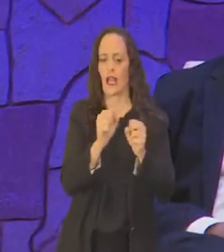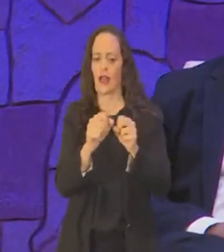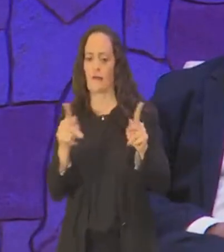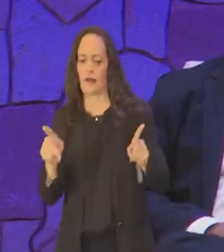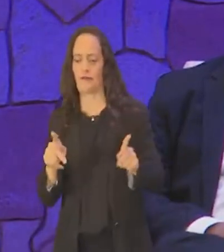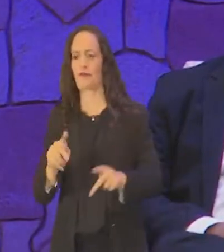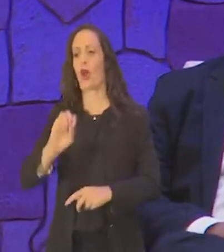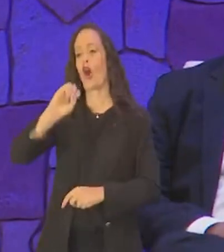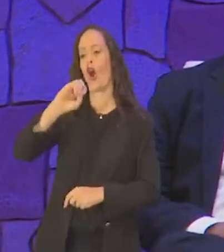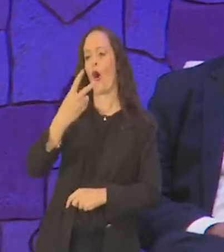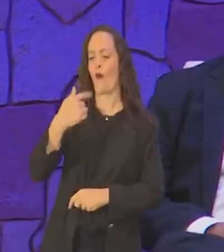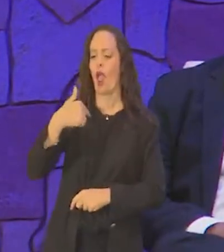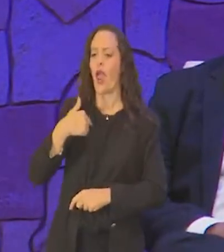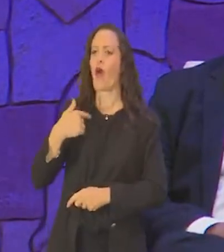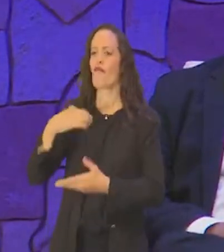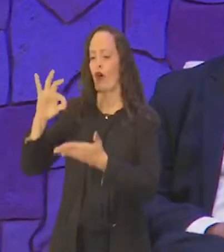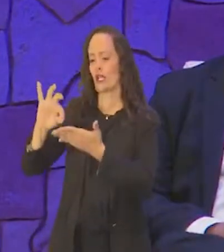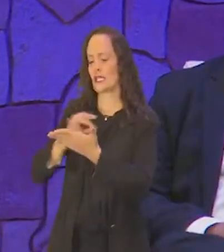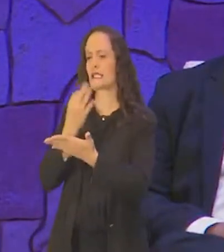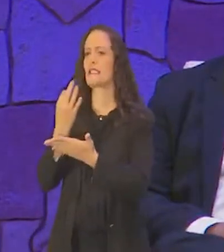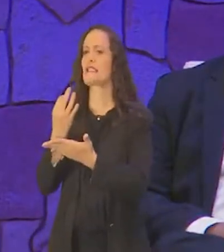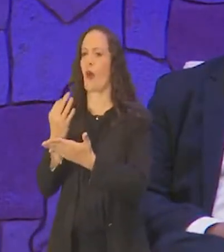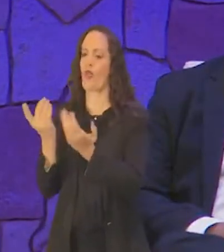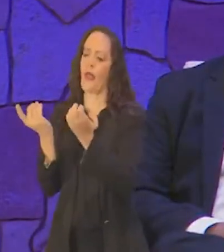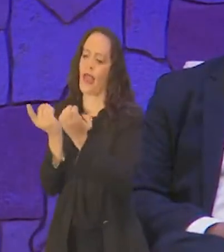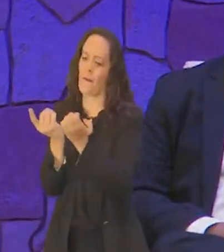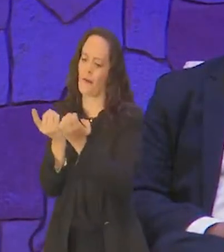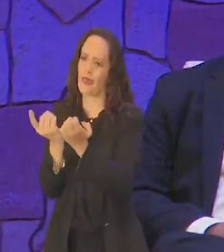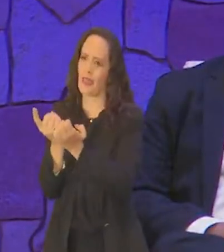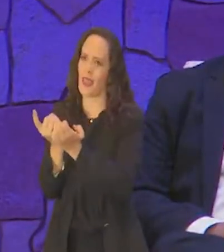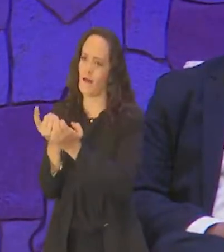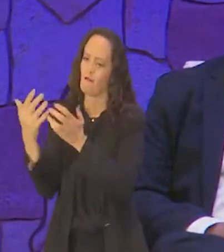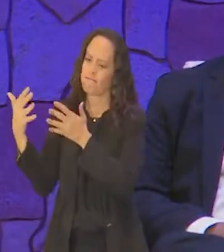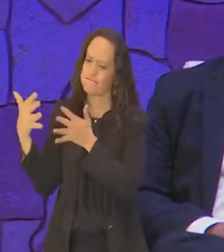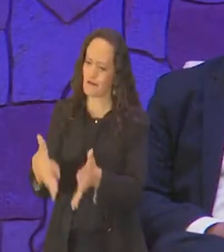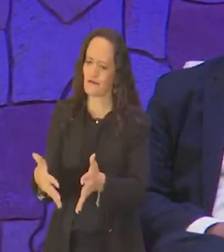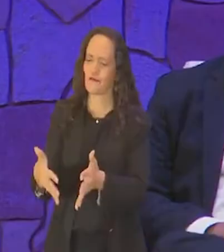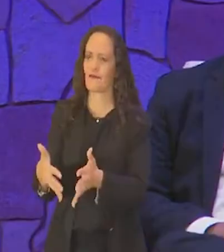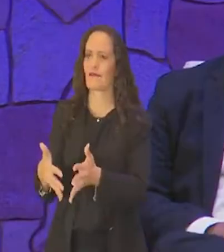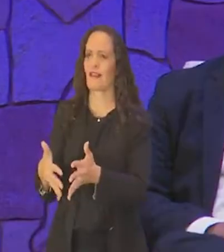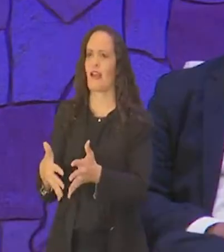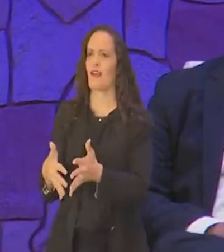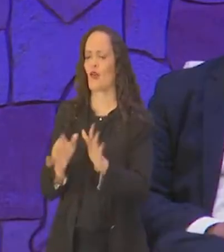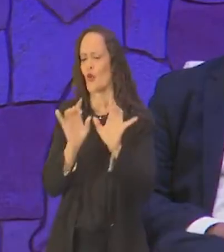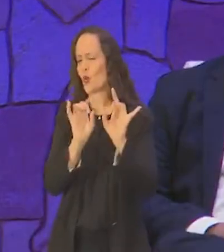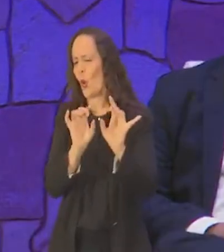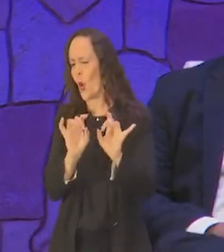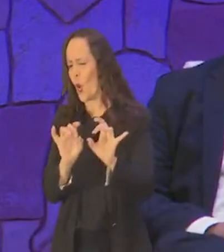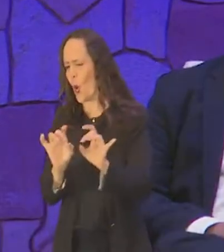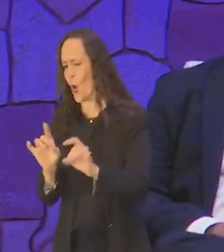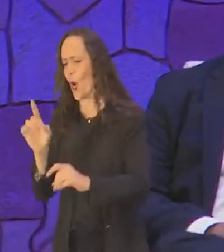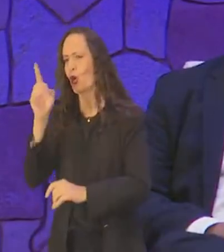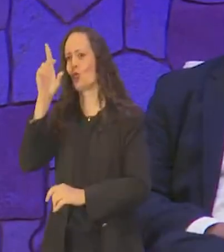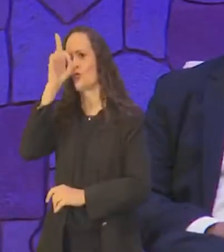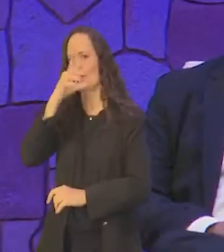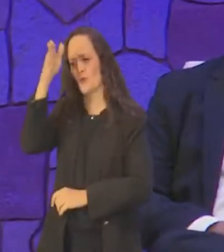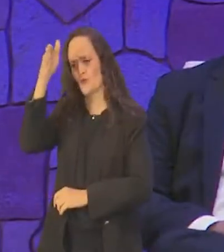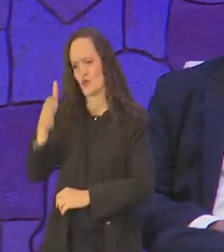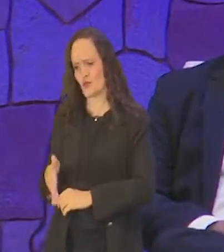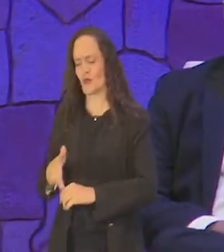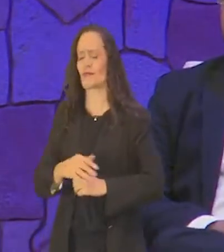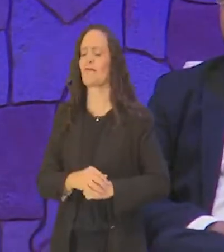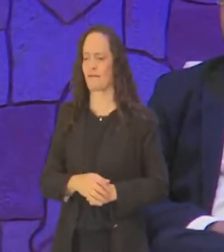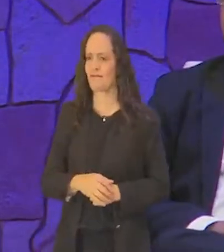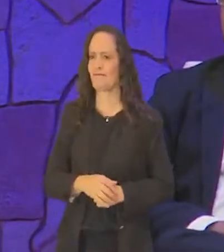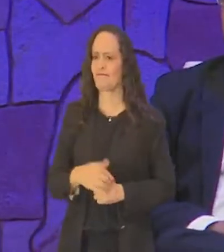escola bíblica e vou iniciar com tudo aqui para aprender mais de Jesus,